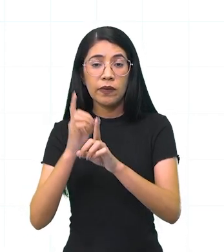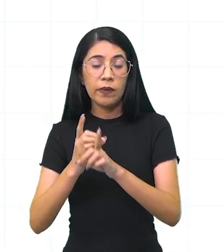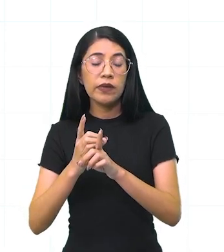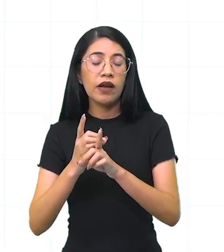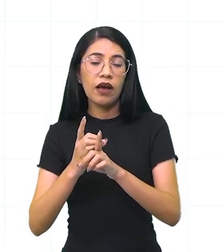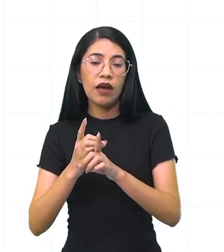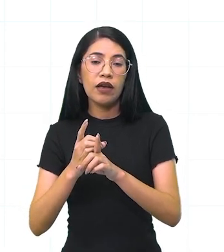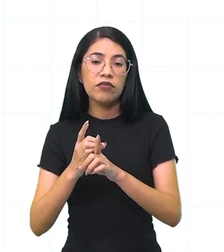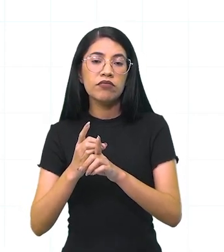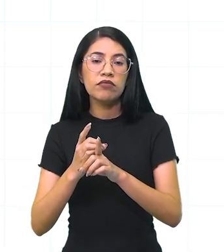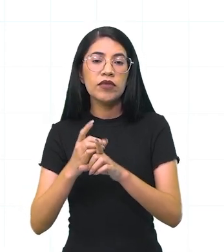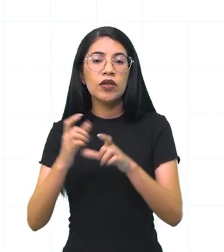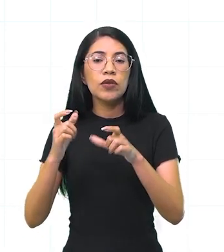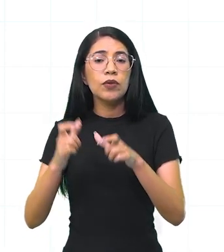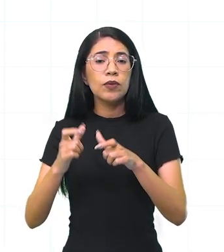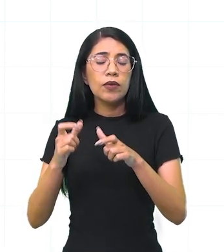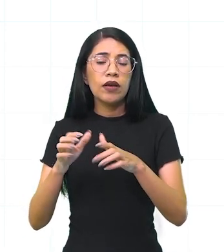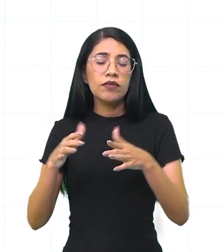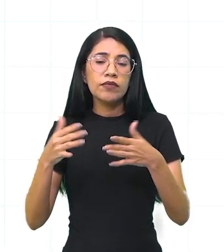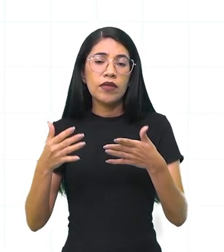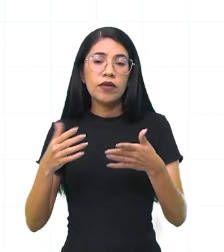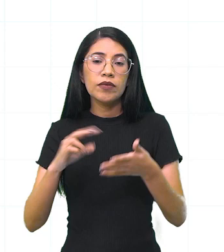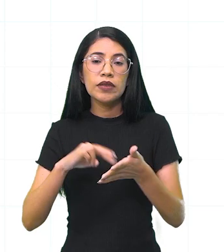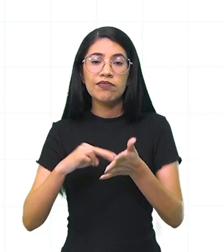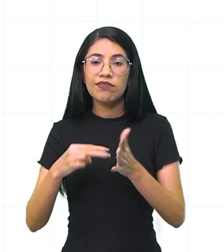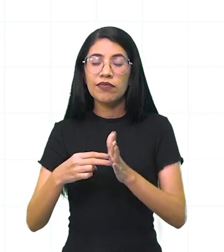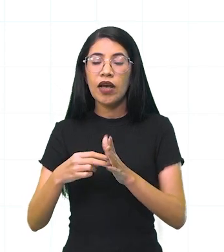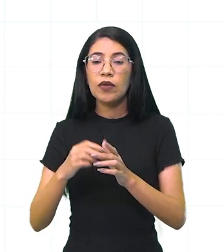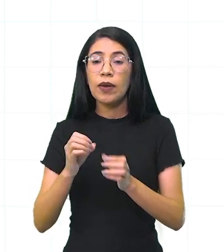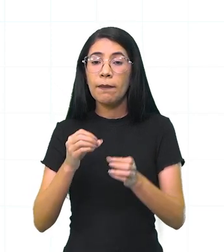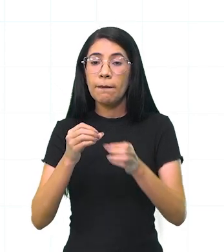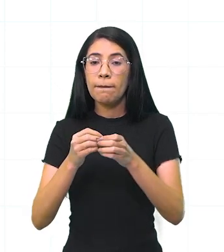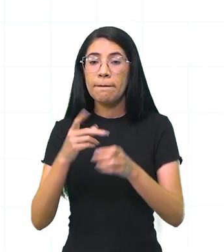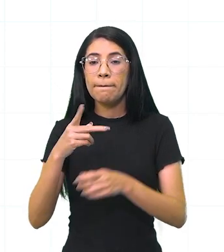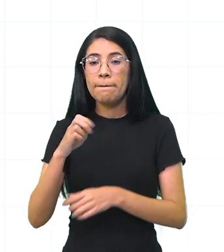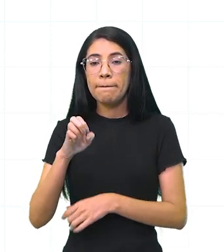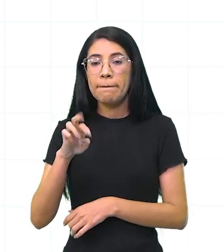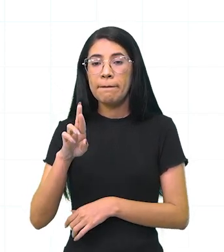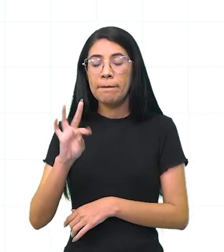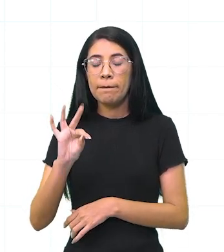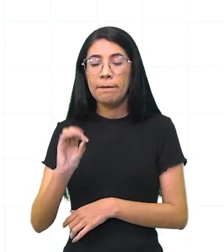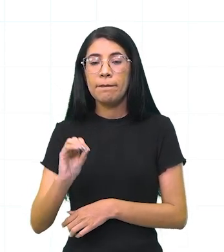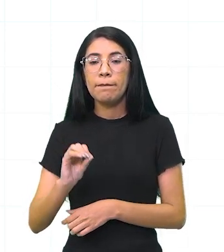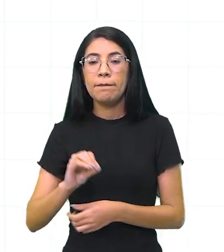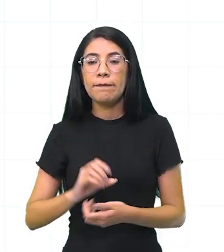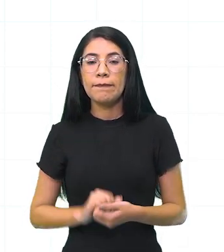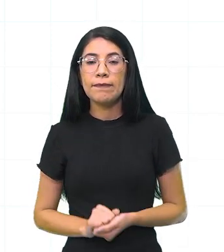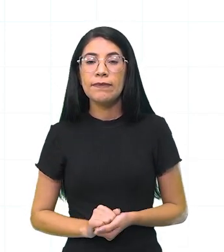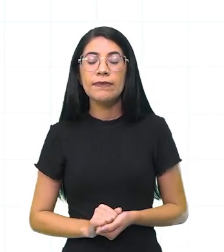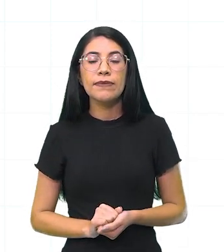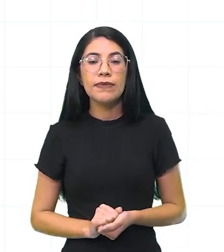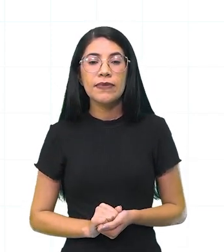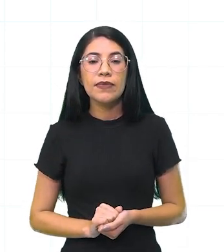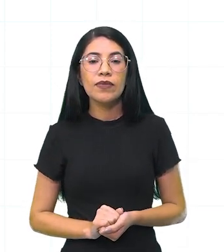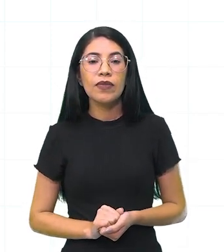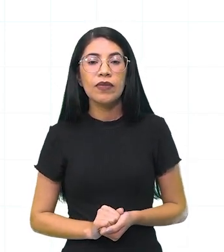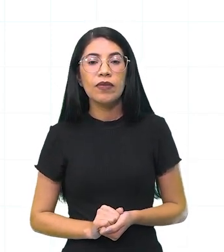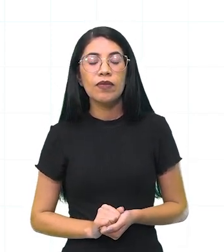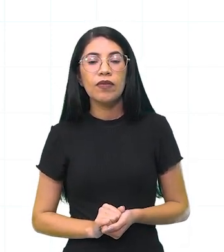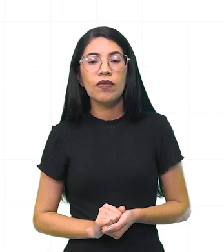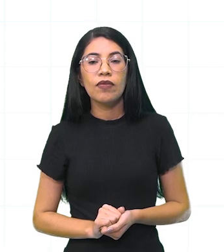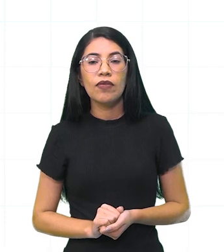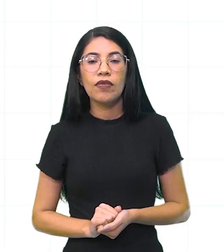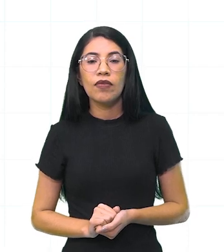palavra dando ideia de lugar? Tenho, ó, a palavra perto, né? Ó, encontram perto, uma ideia de lugar, perto,